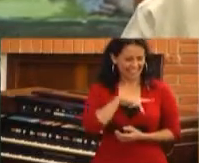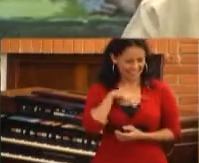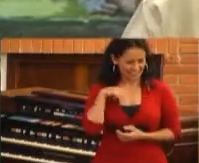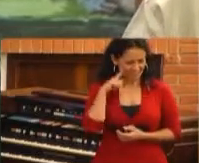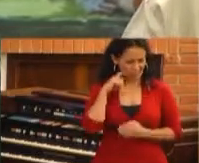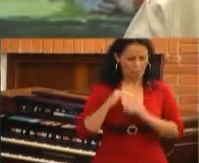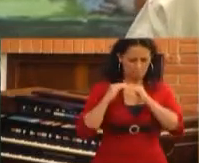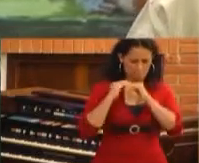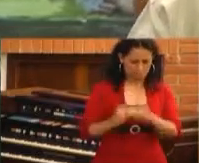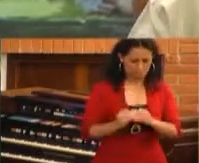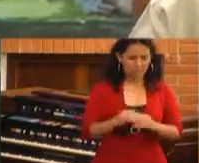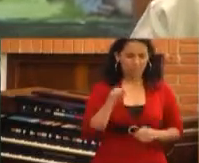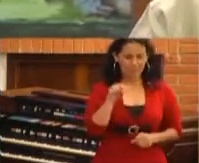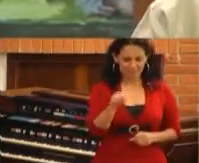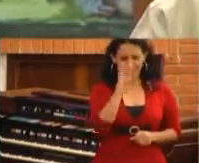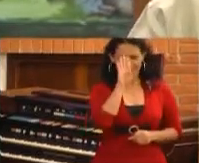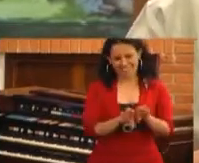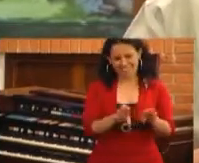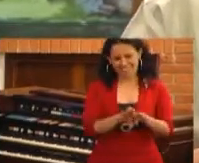Você é desonesto.